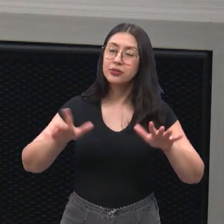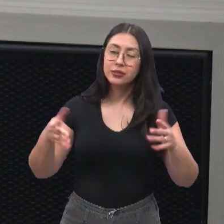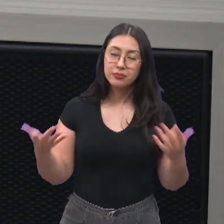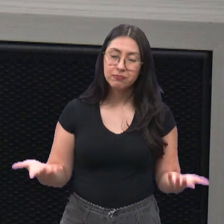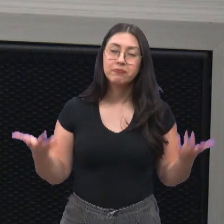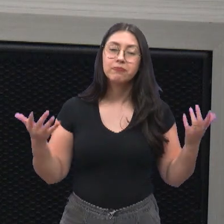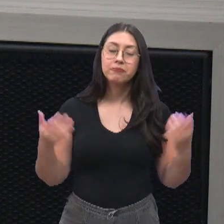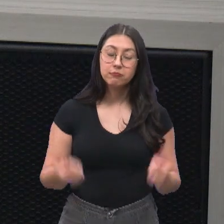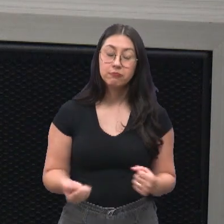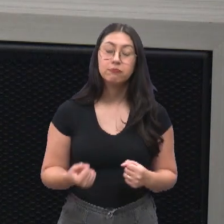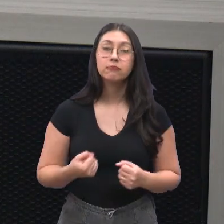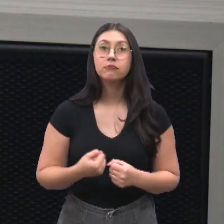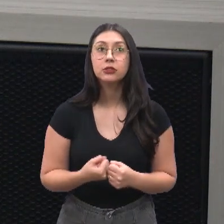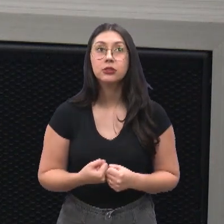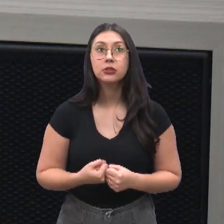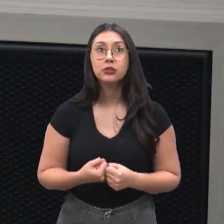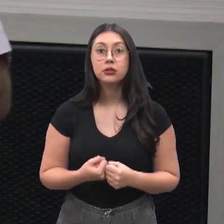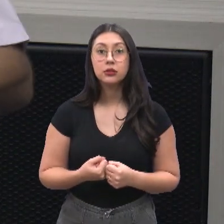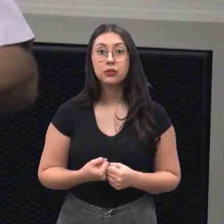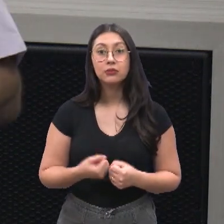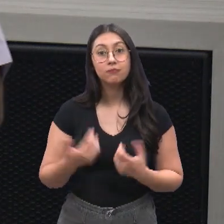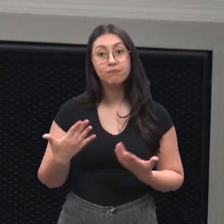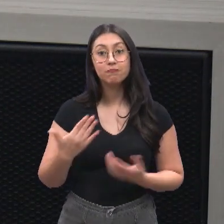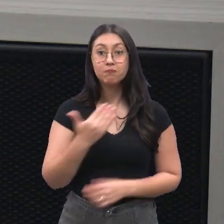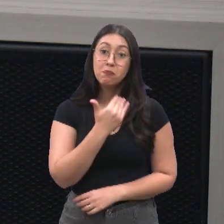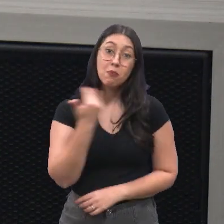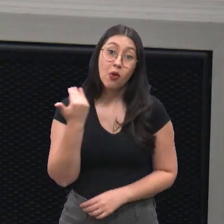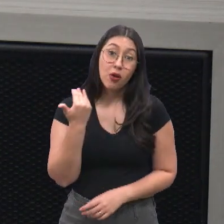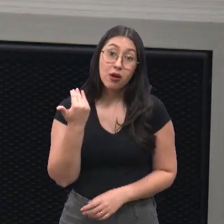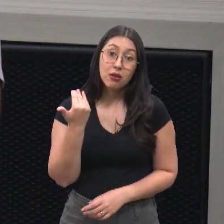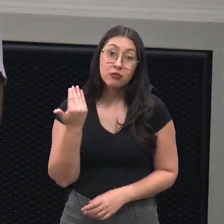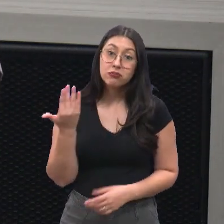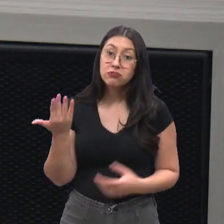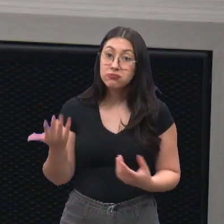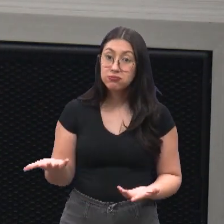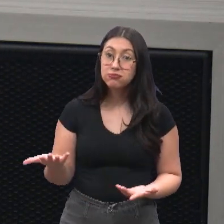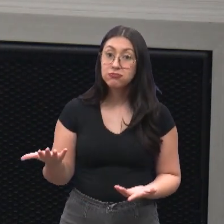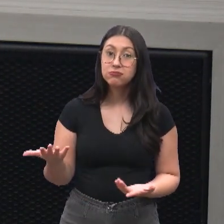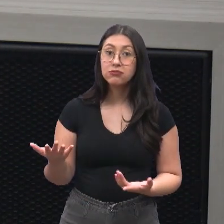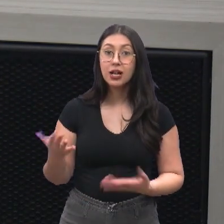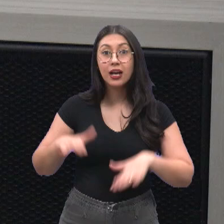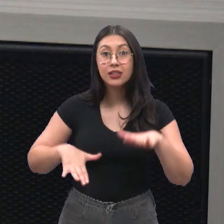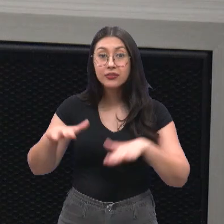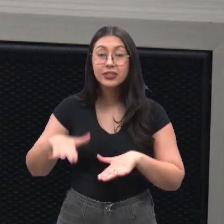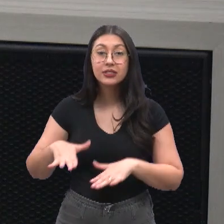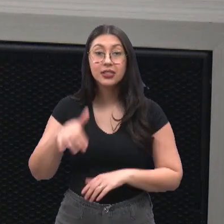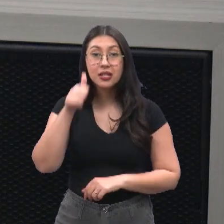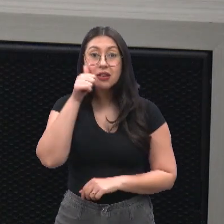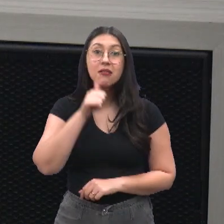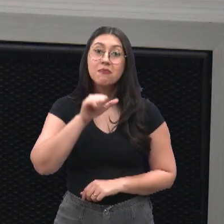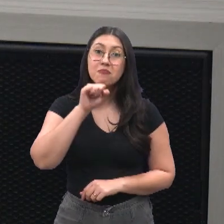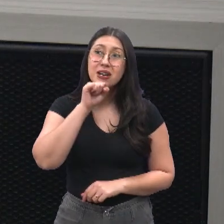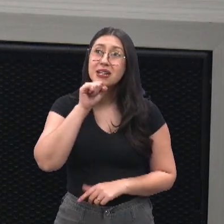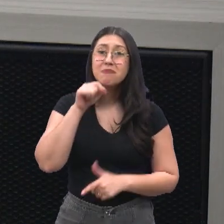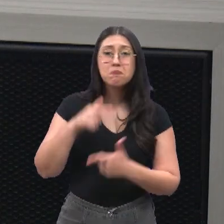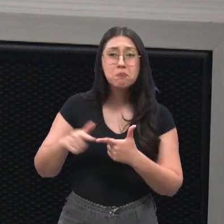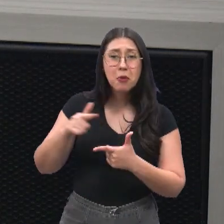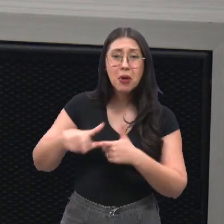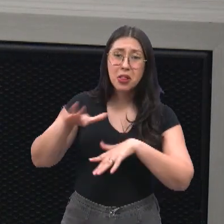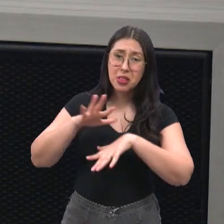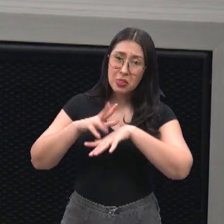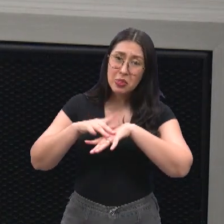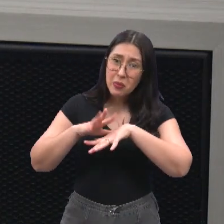abortados, ou então morreu por consequências da mãe, alguma complicação, enfim.